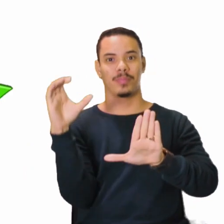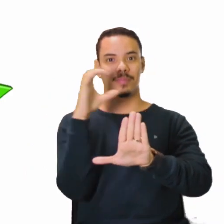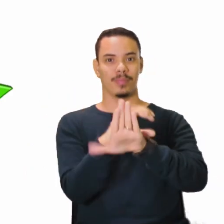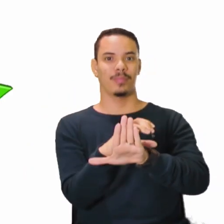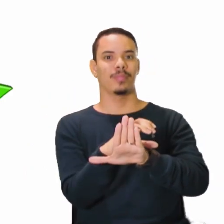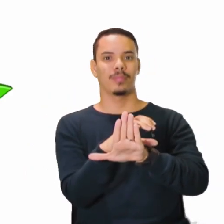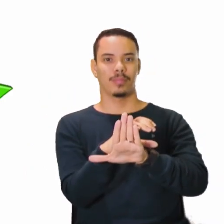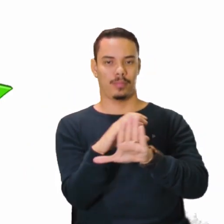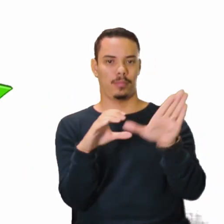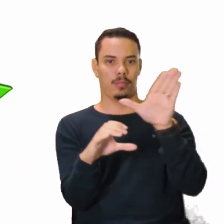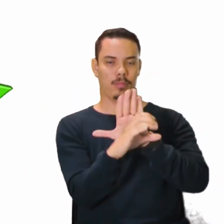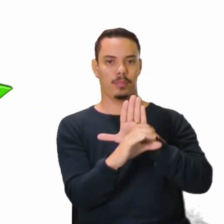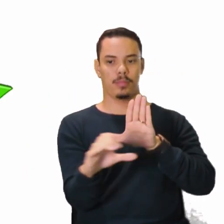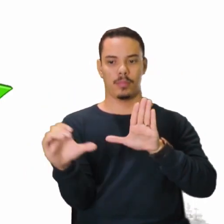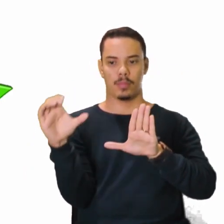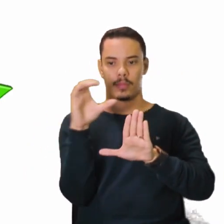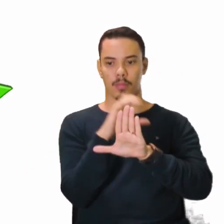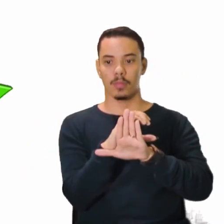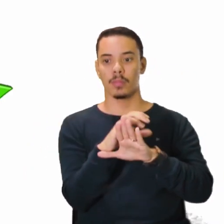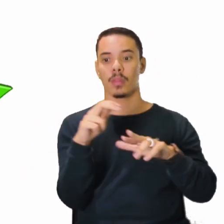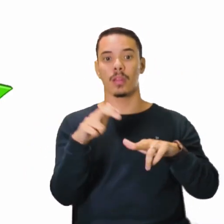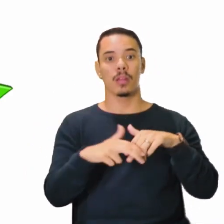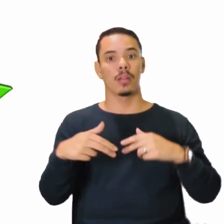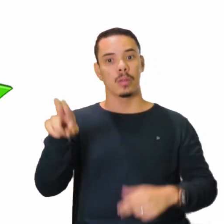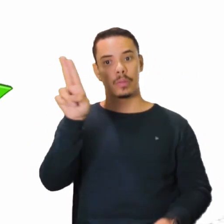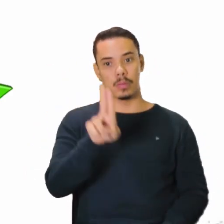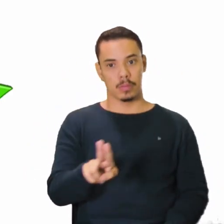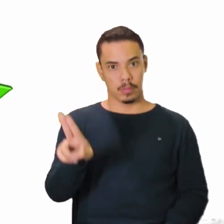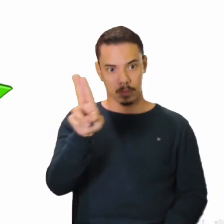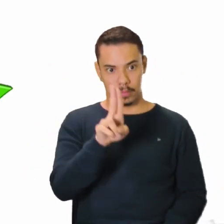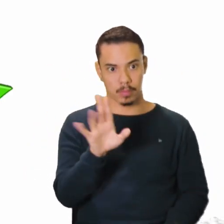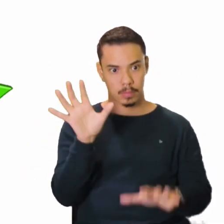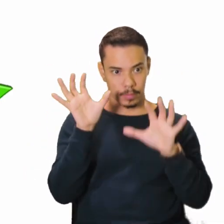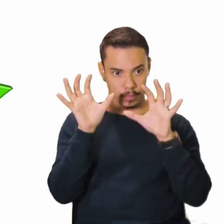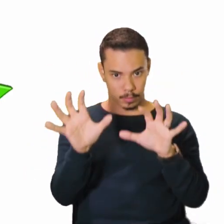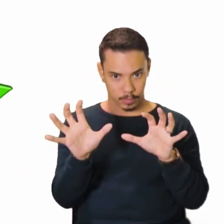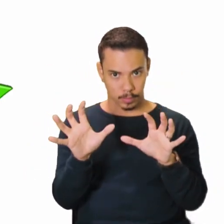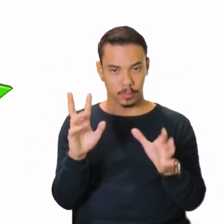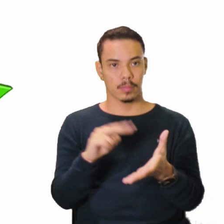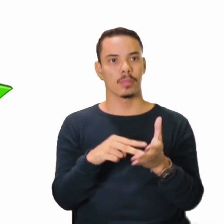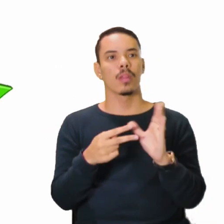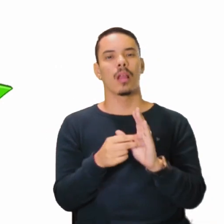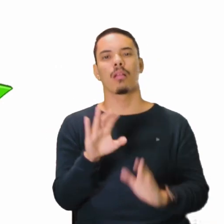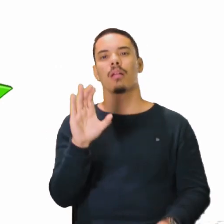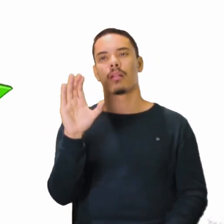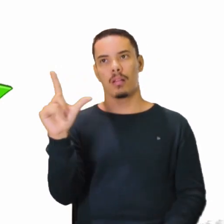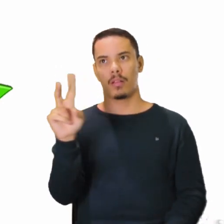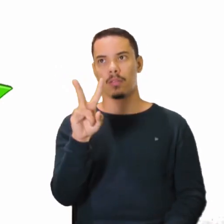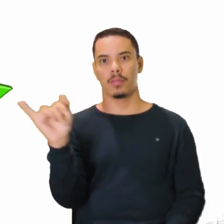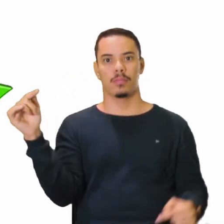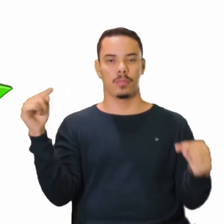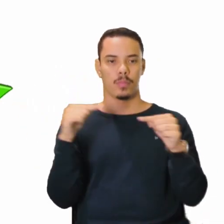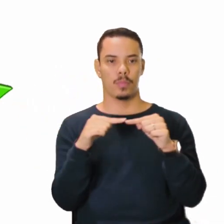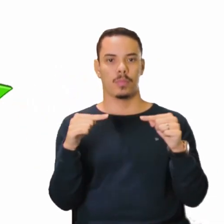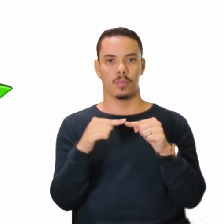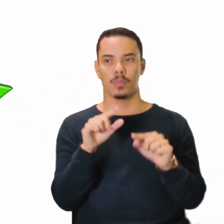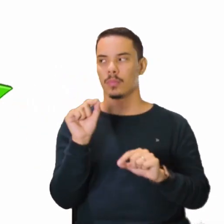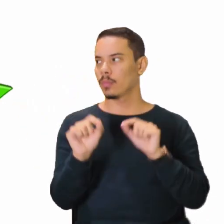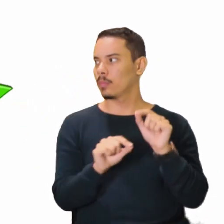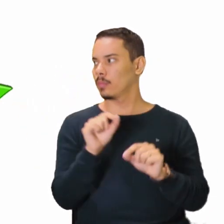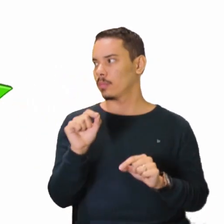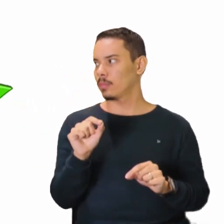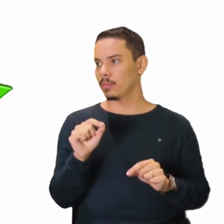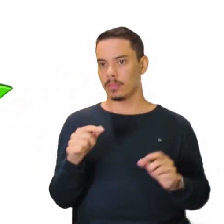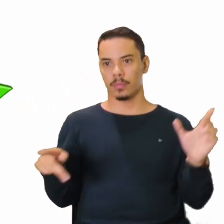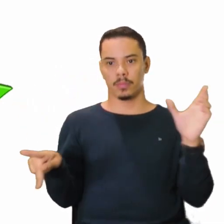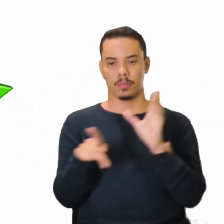sentido figurado. Quando eu usar no sentido figurado, é claro que vai haver aquela concordância com quem? Com o